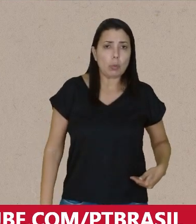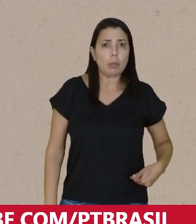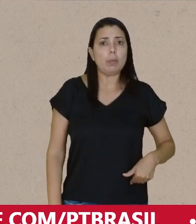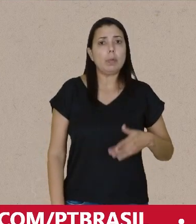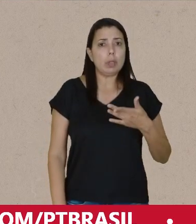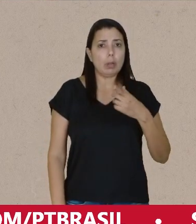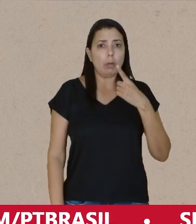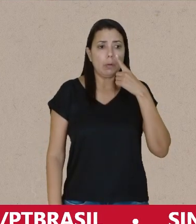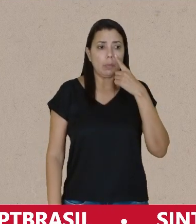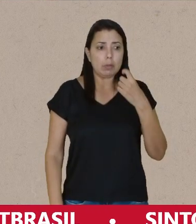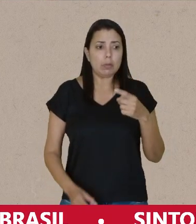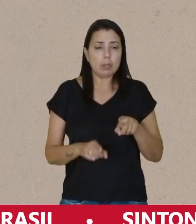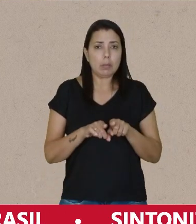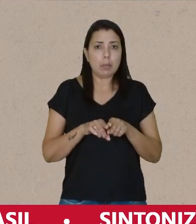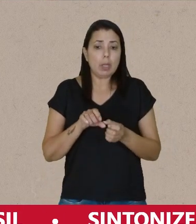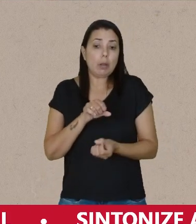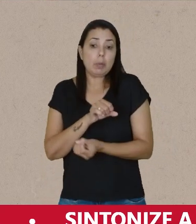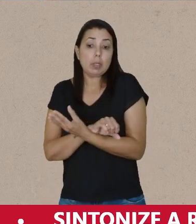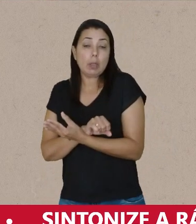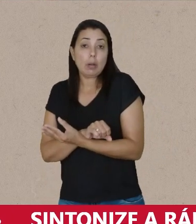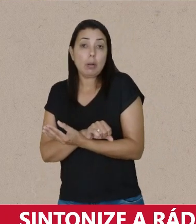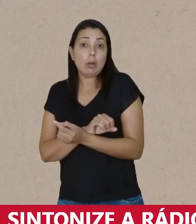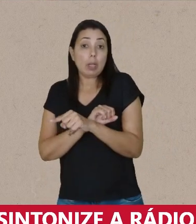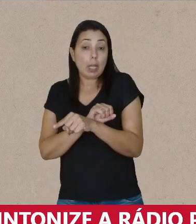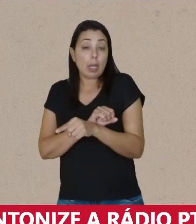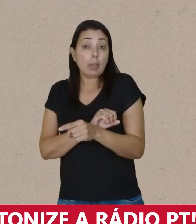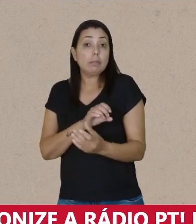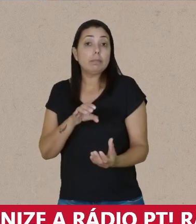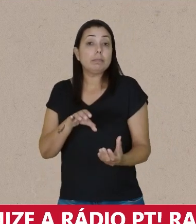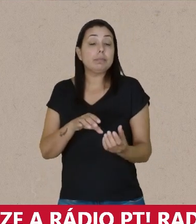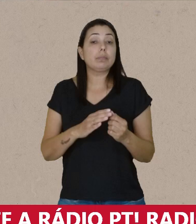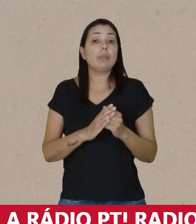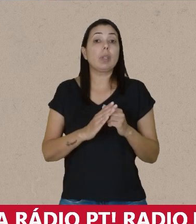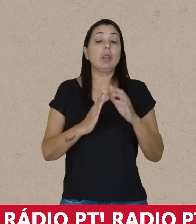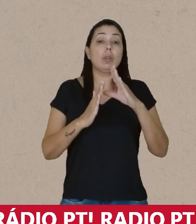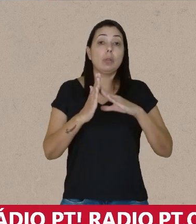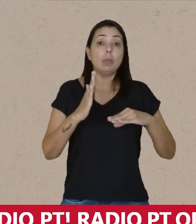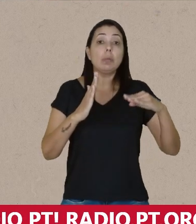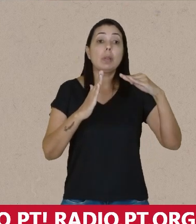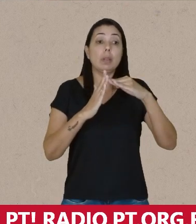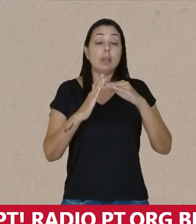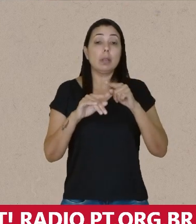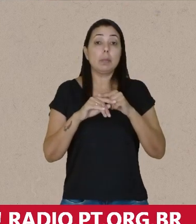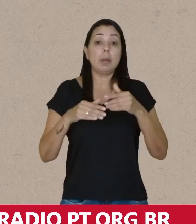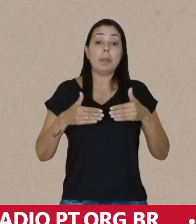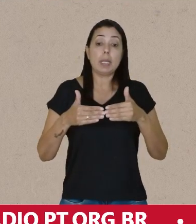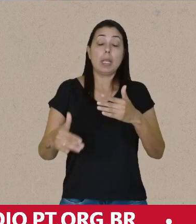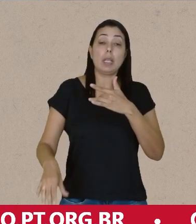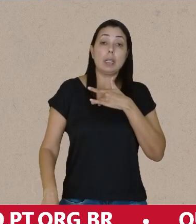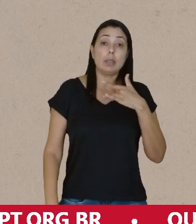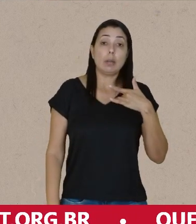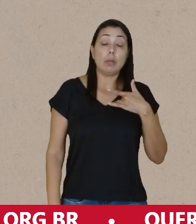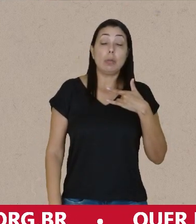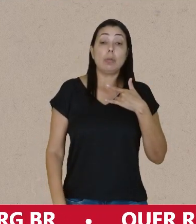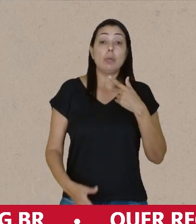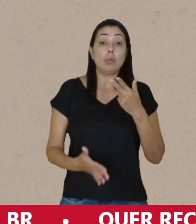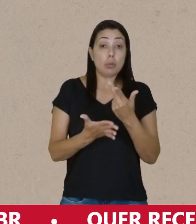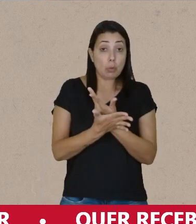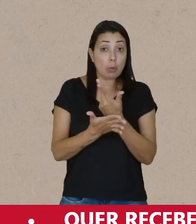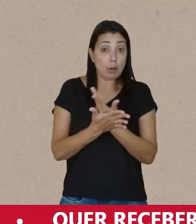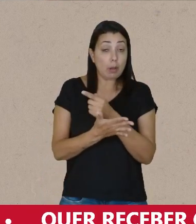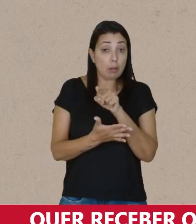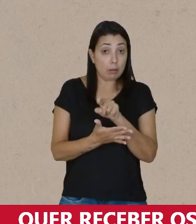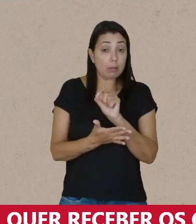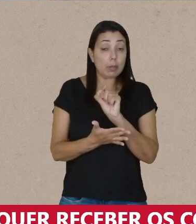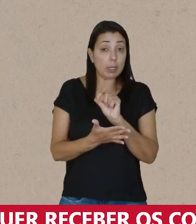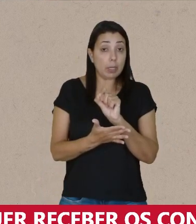gente observou a corrupção desde o Palácio Planalto, no Ministério da Saúde, né, a promiscuidade, né,